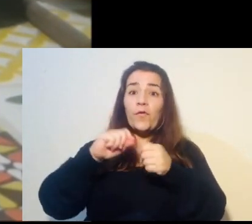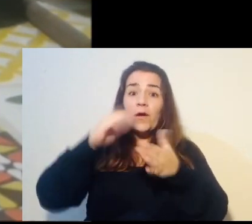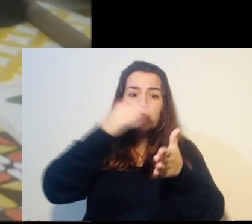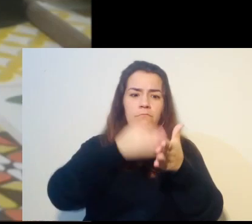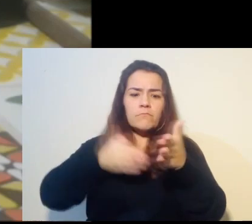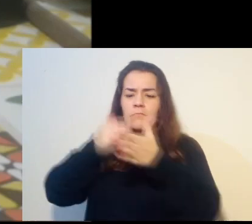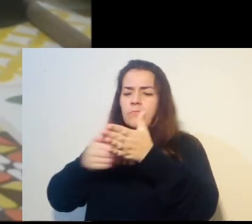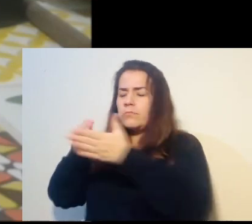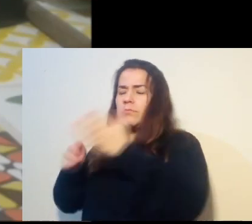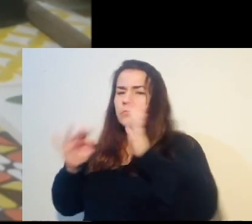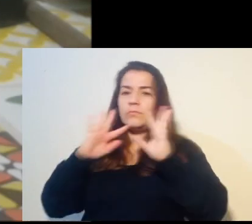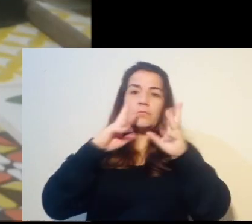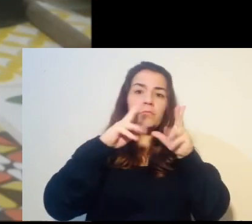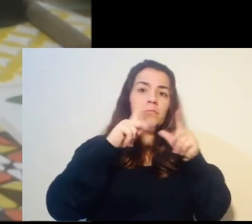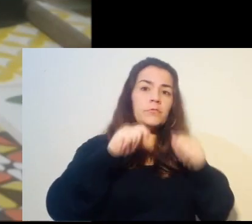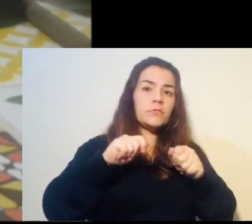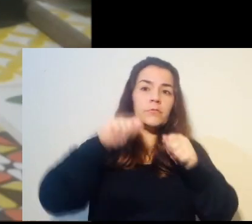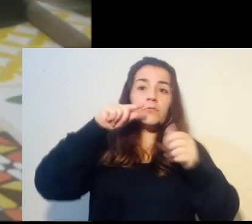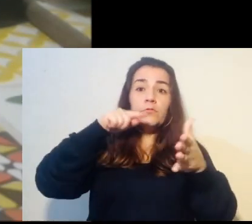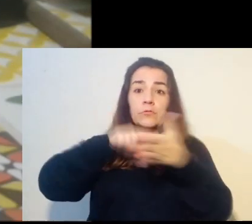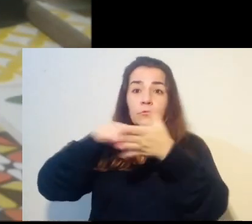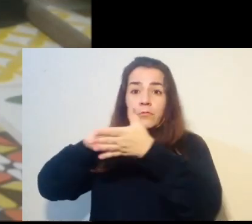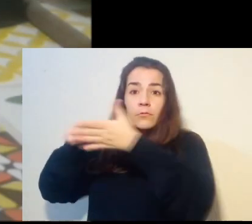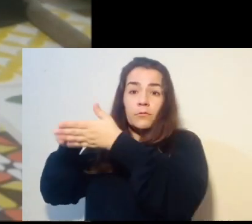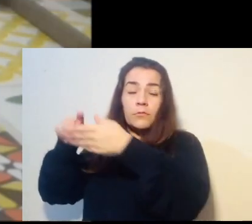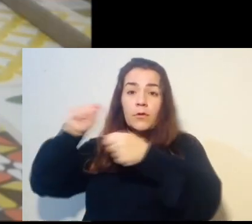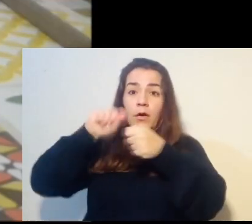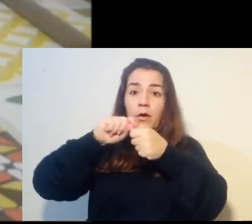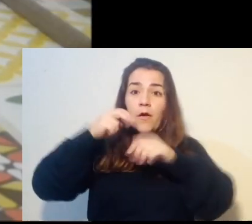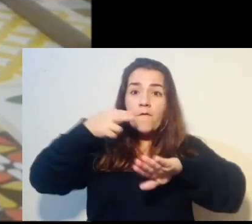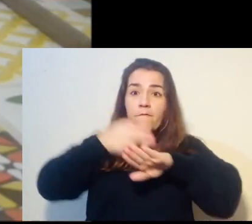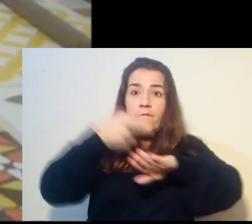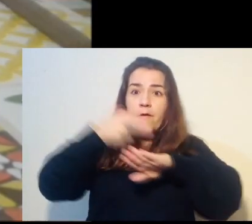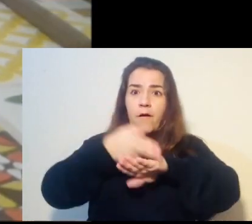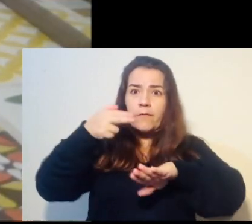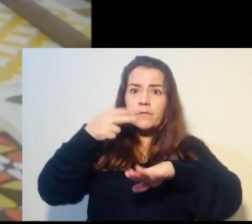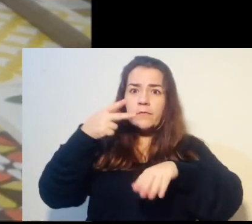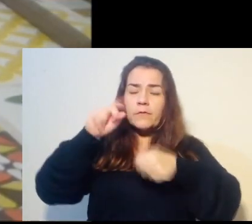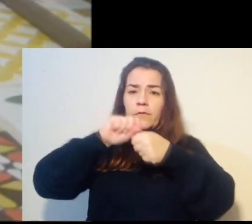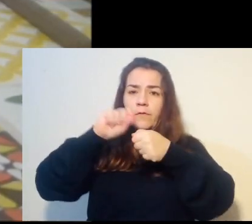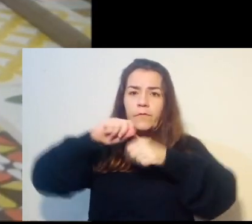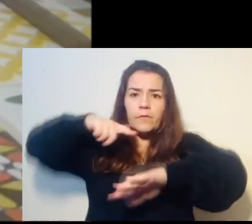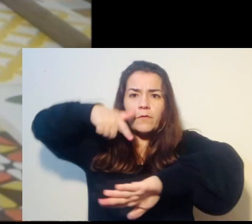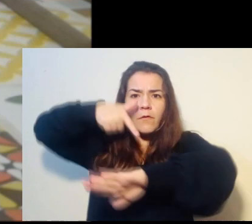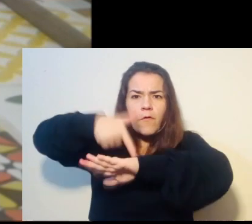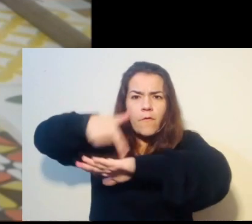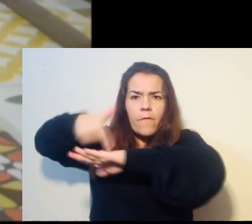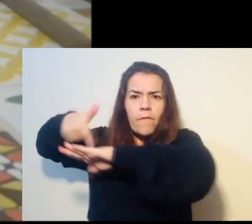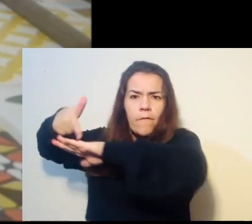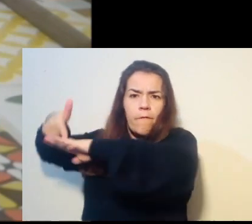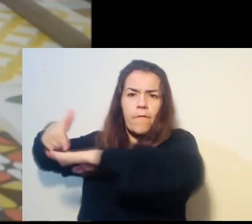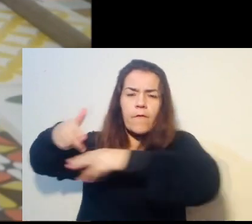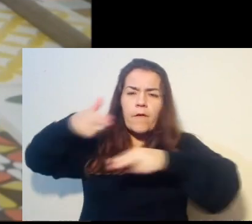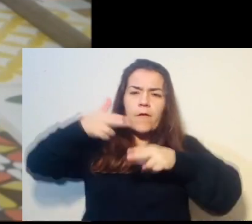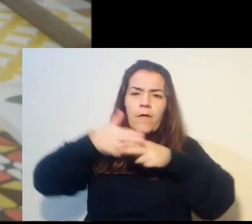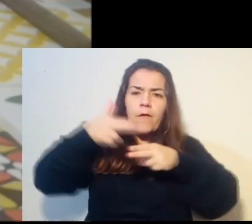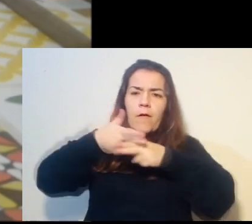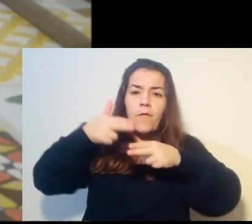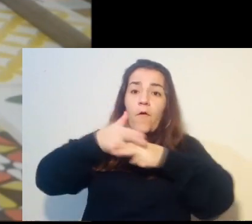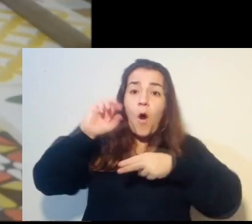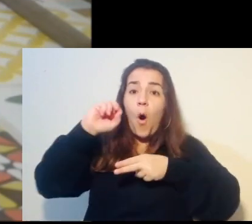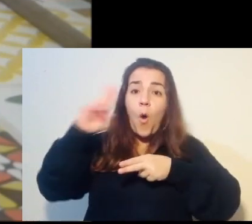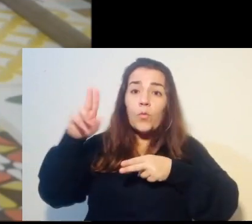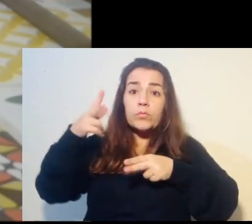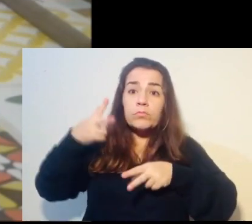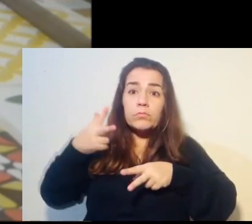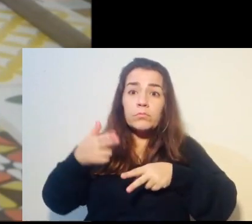Então a gente faz a marcação para todos os furos, fazer essa marcação com a faca antes, para que a furadeira, ou se vocês forem fazer com a faca